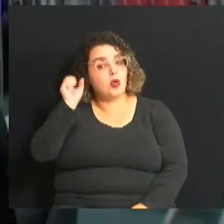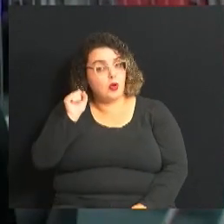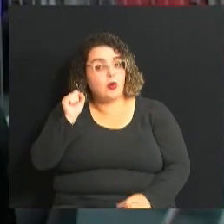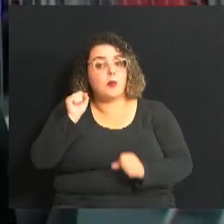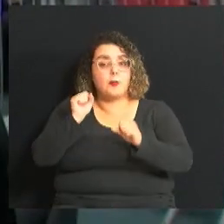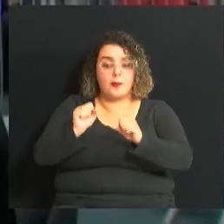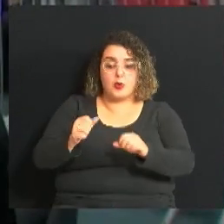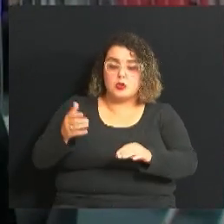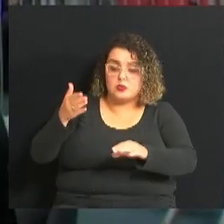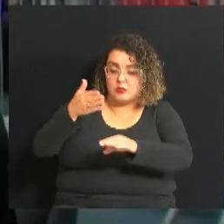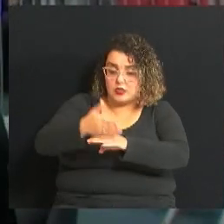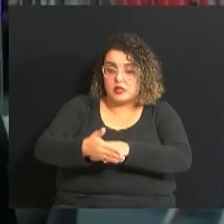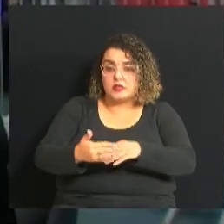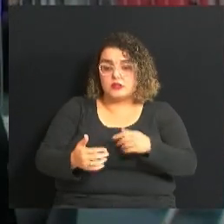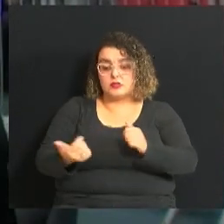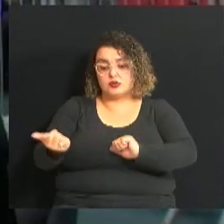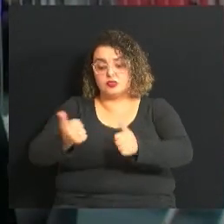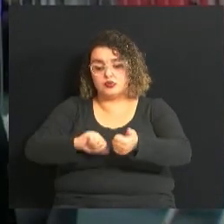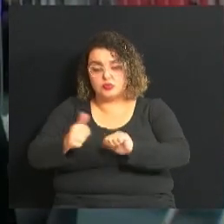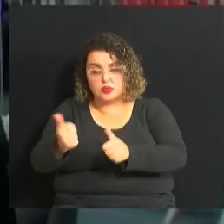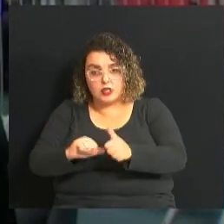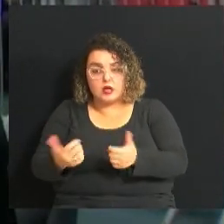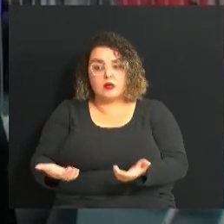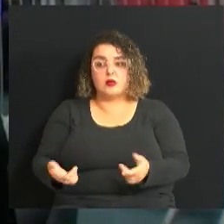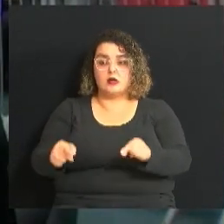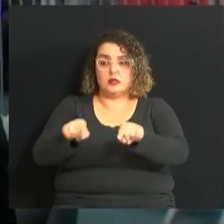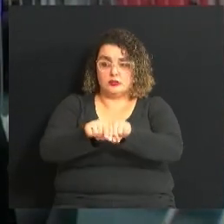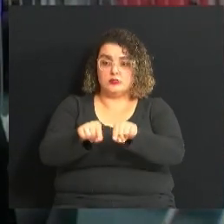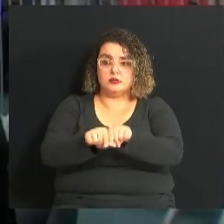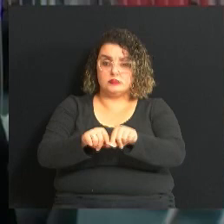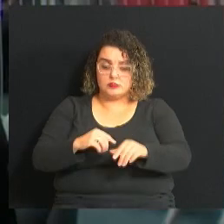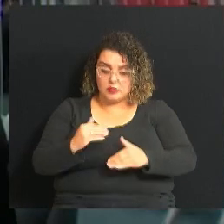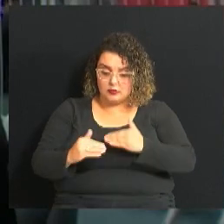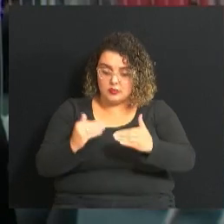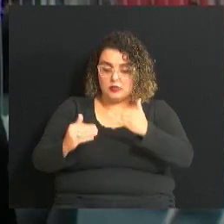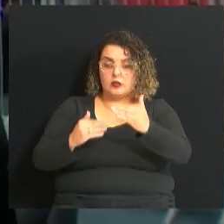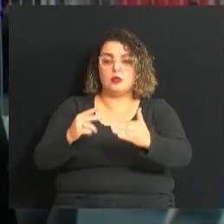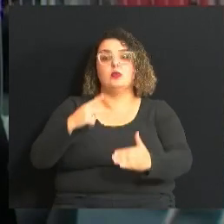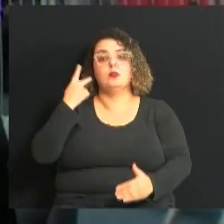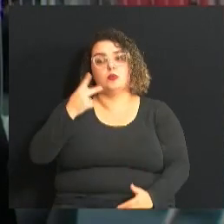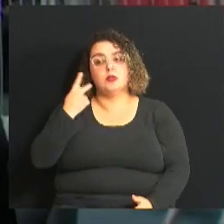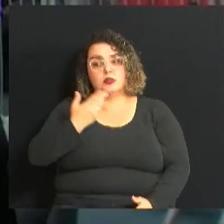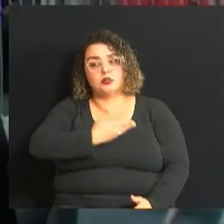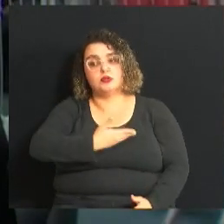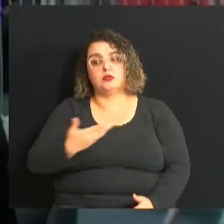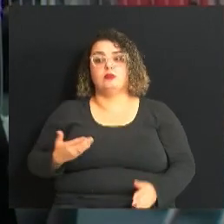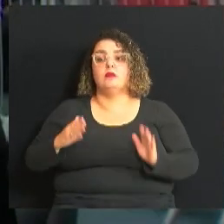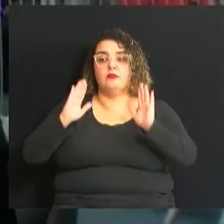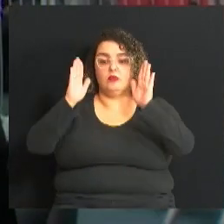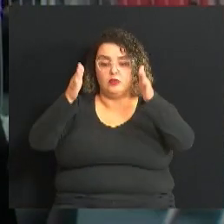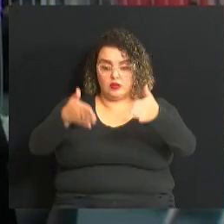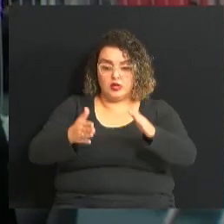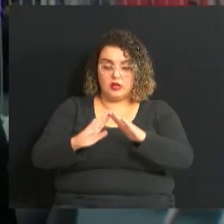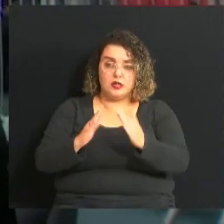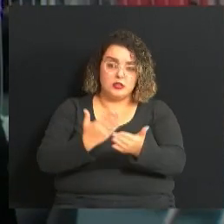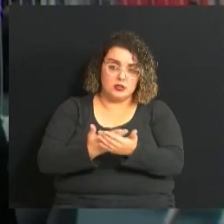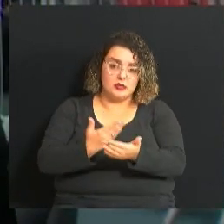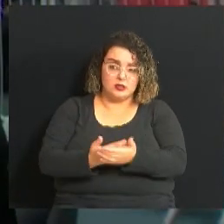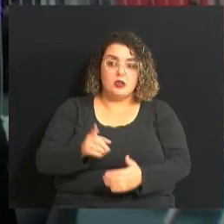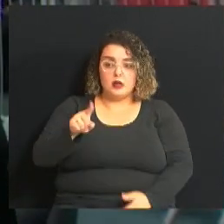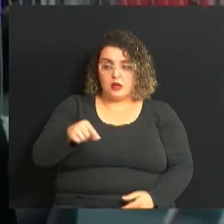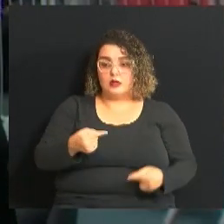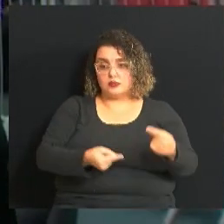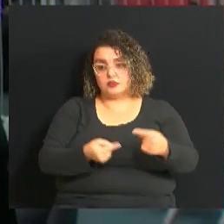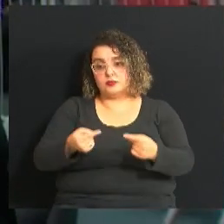participar dos processos avaliativos e também na construção das políticas públicas ligadas à educação então foi também um dos